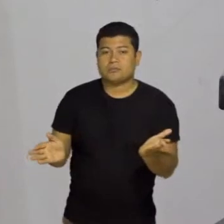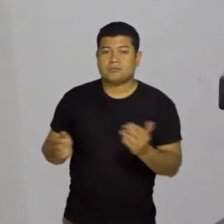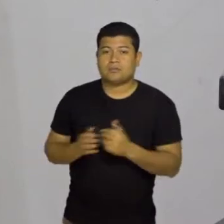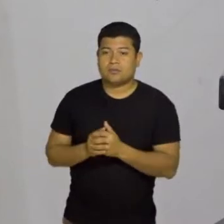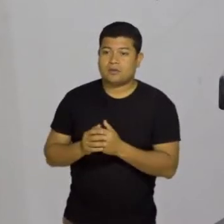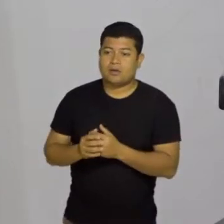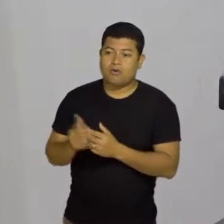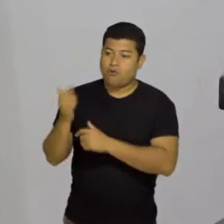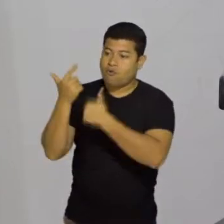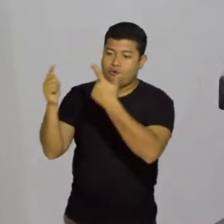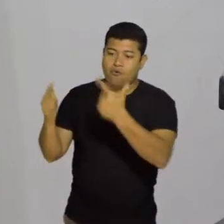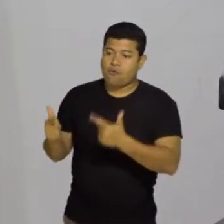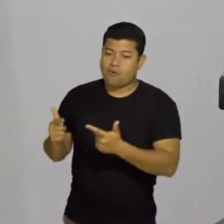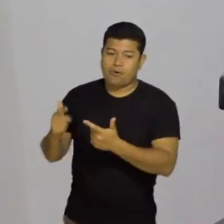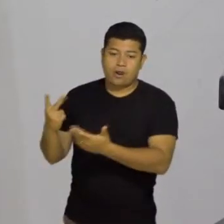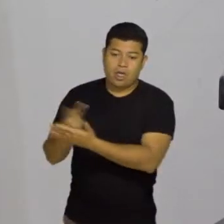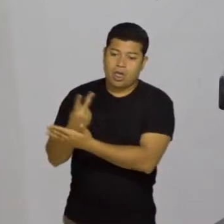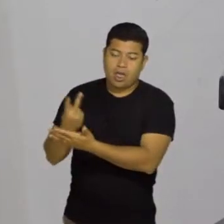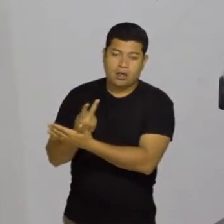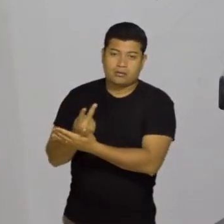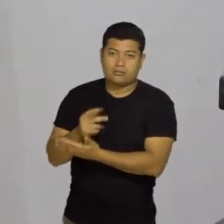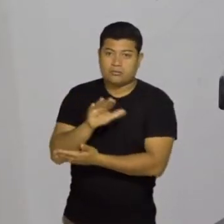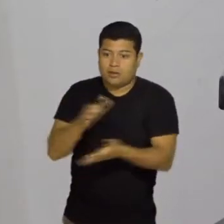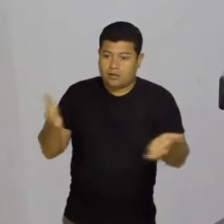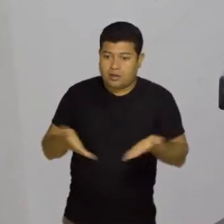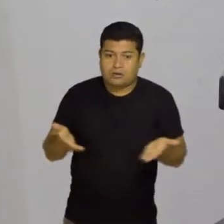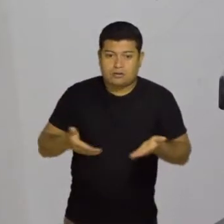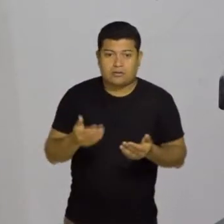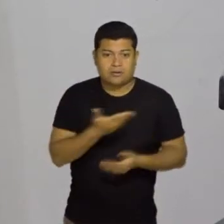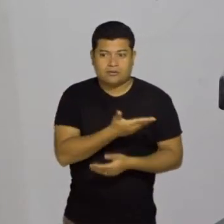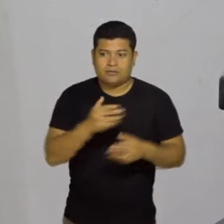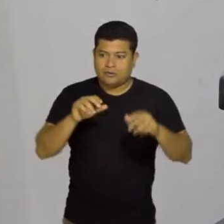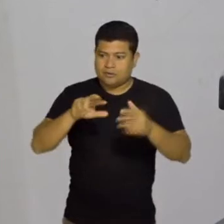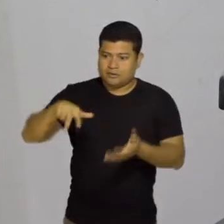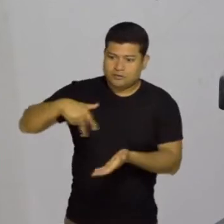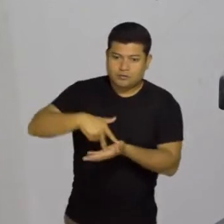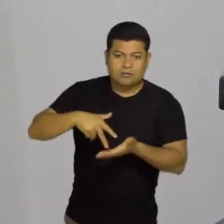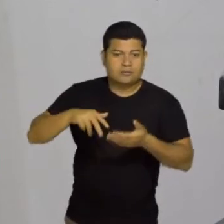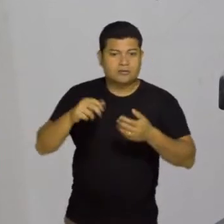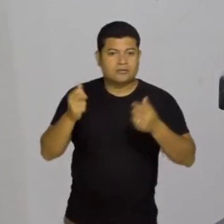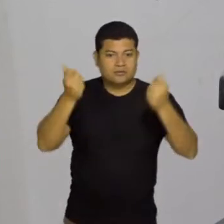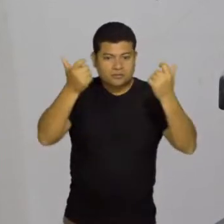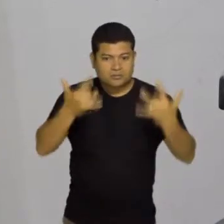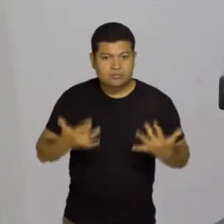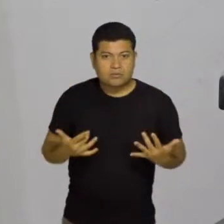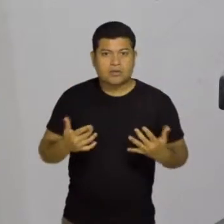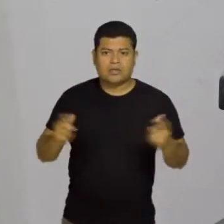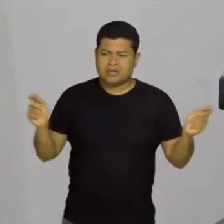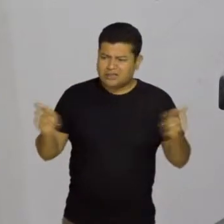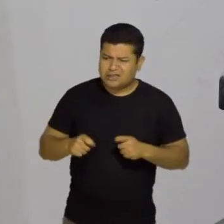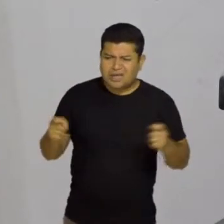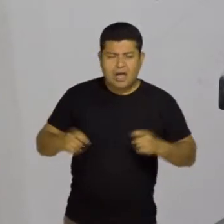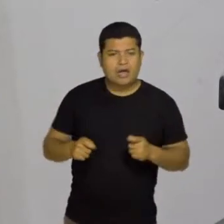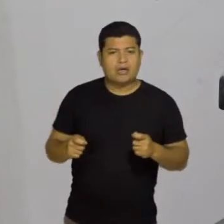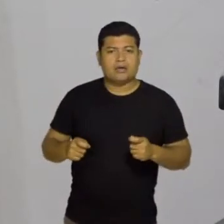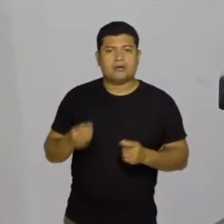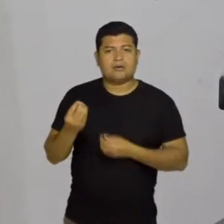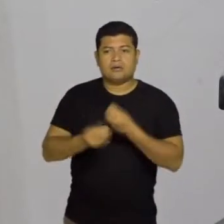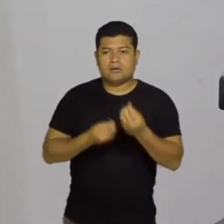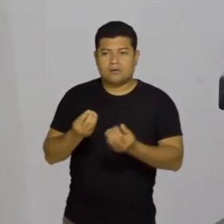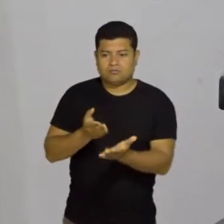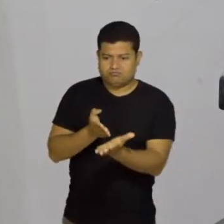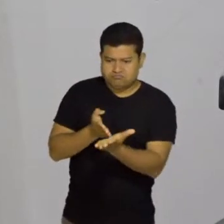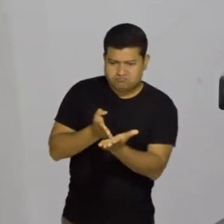dar esse belo testemunho de que existe, sim, alternativa para todos os nossos adolescentes e para todos os nossos